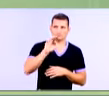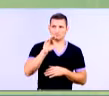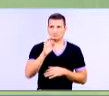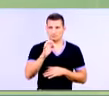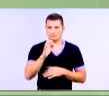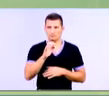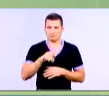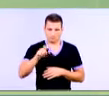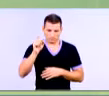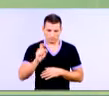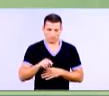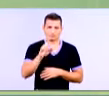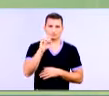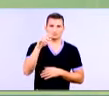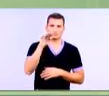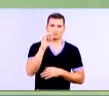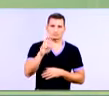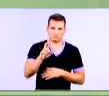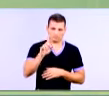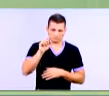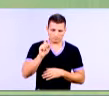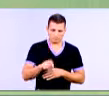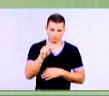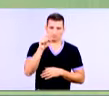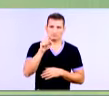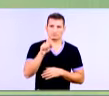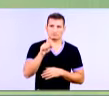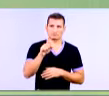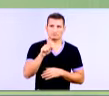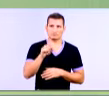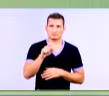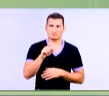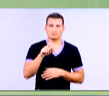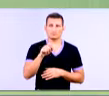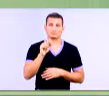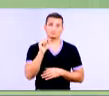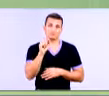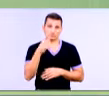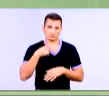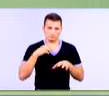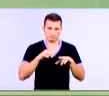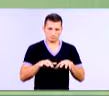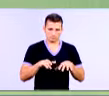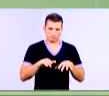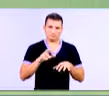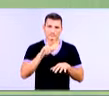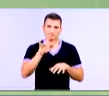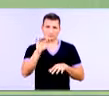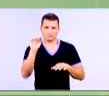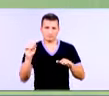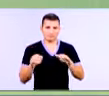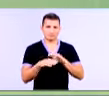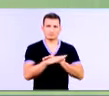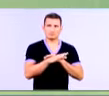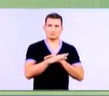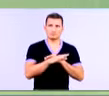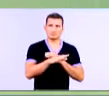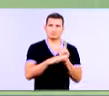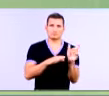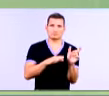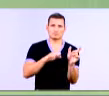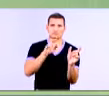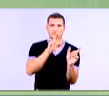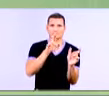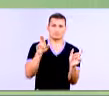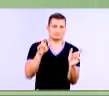der um Enter, né, quando dar um Enter, o que eu digitei vai ser armazenado na variável